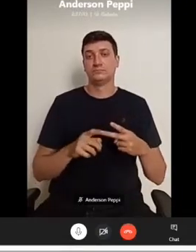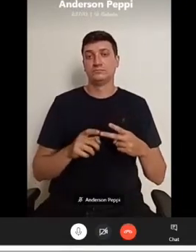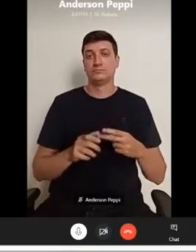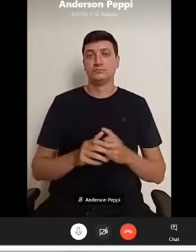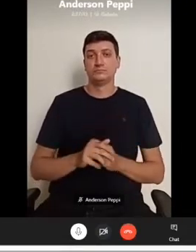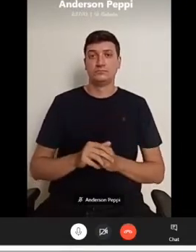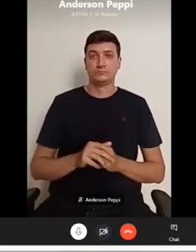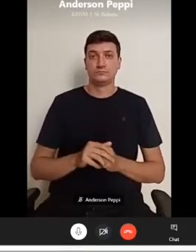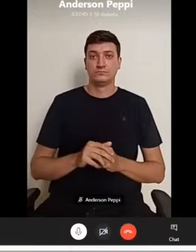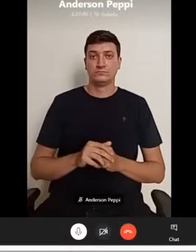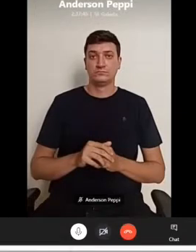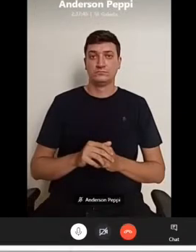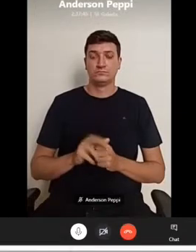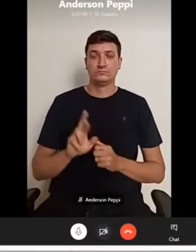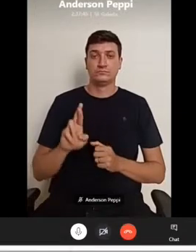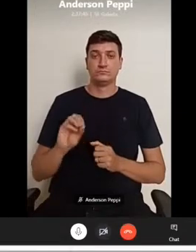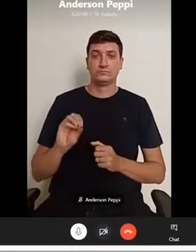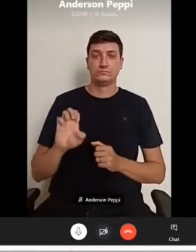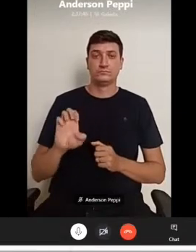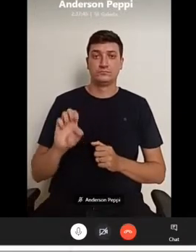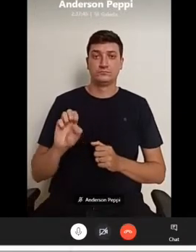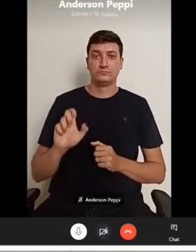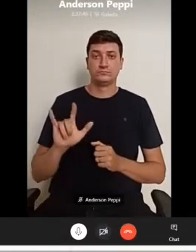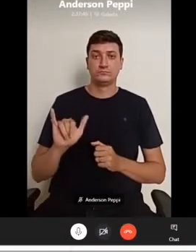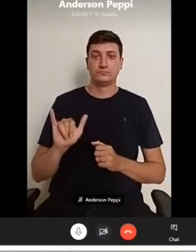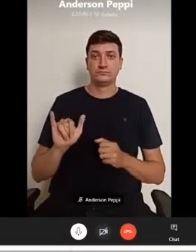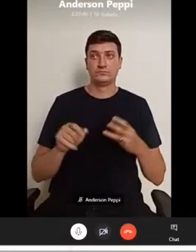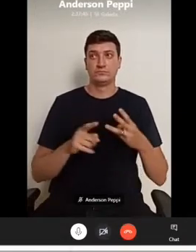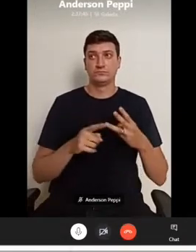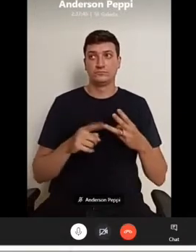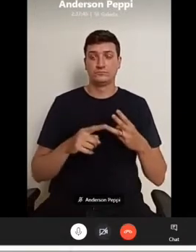Roseli Antunes da Silva e Elo, Silvio dos Santos.